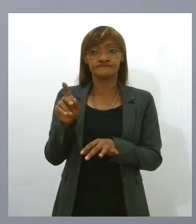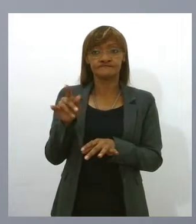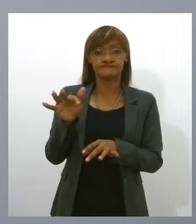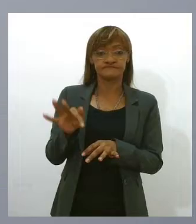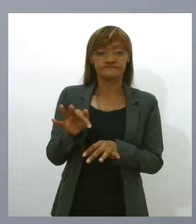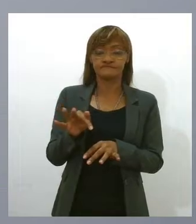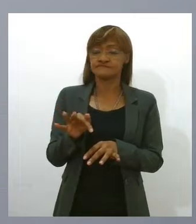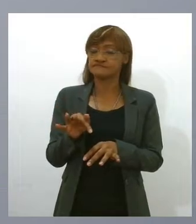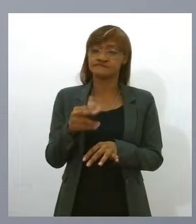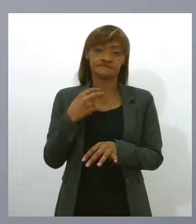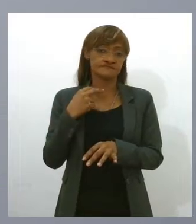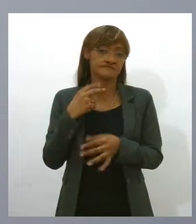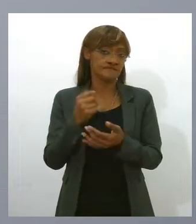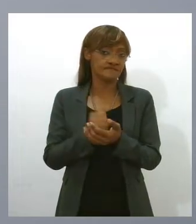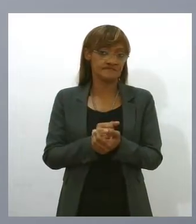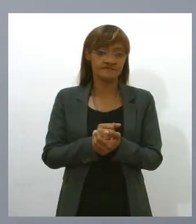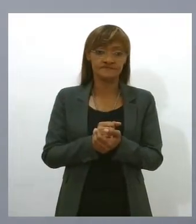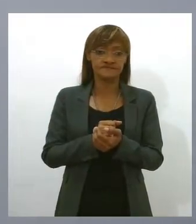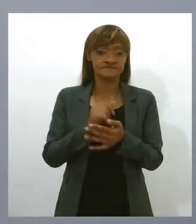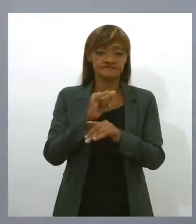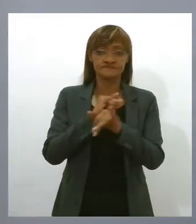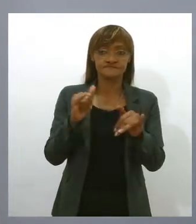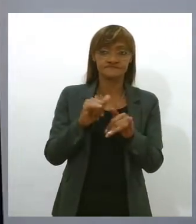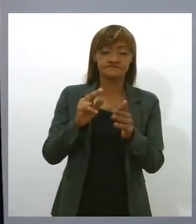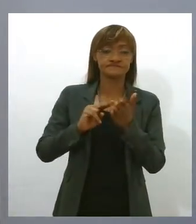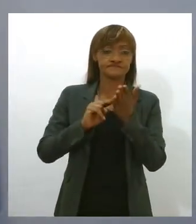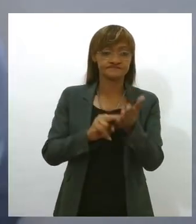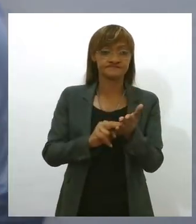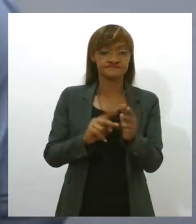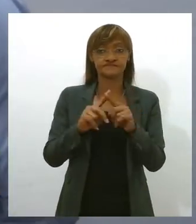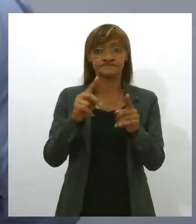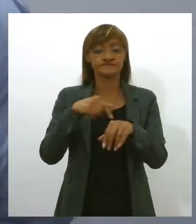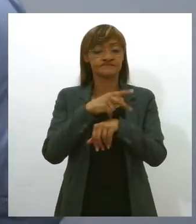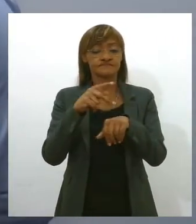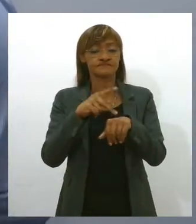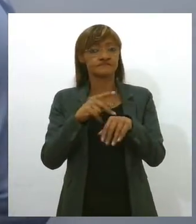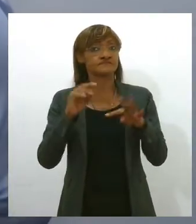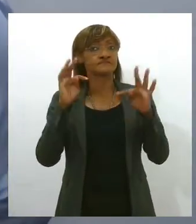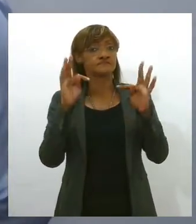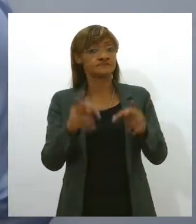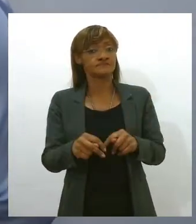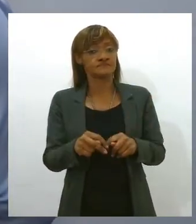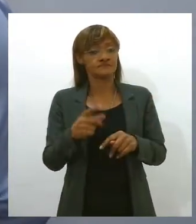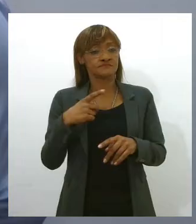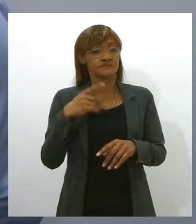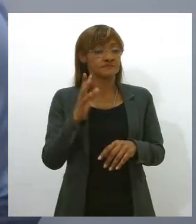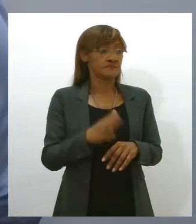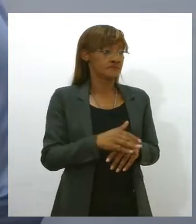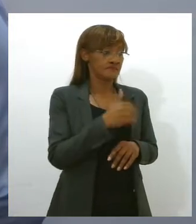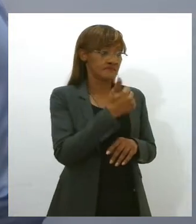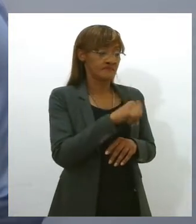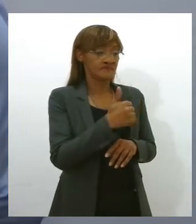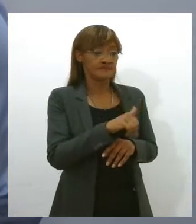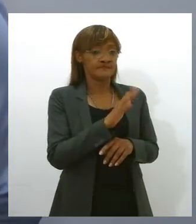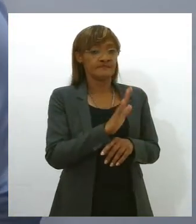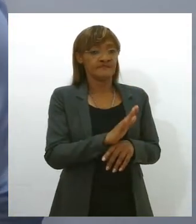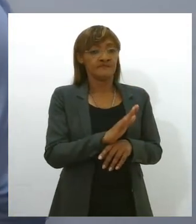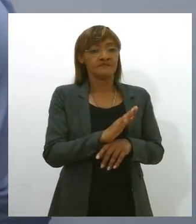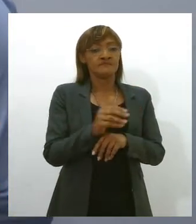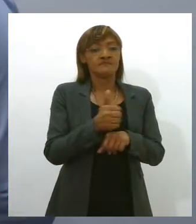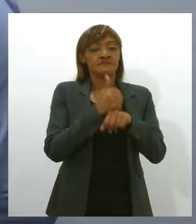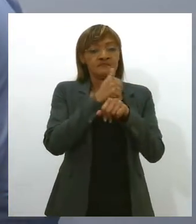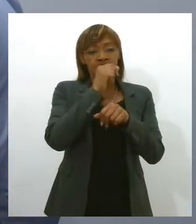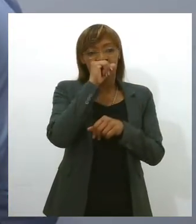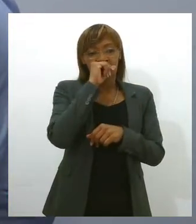obrigatoriedade em todo o país na verdade é uma novidade que segundo avaliação dos especialistas é vai